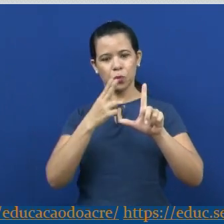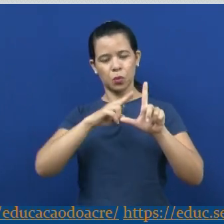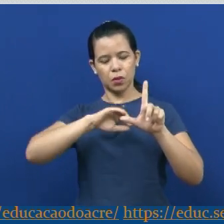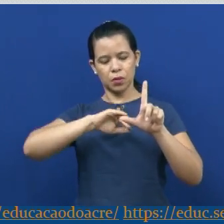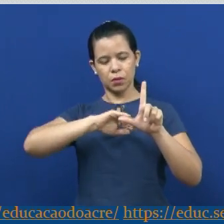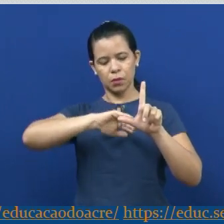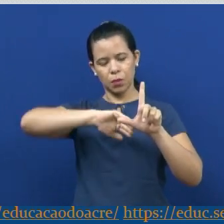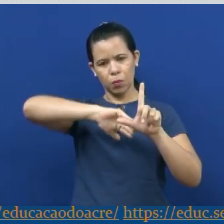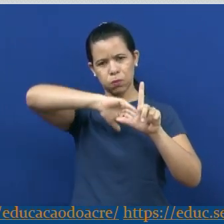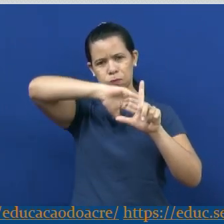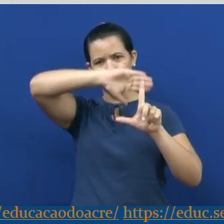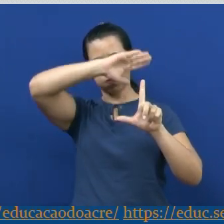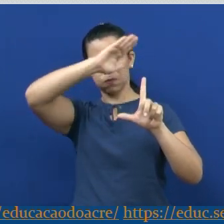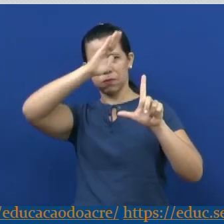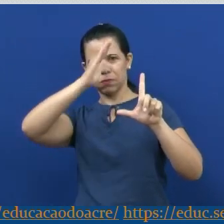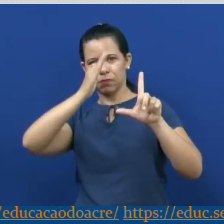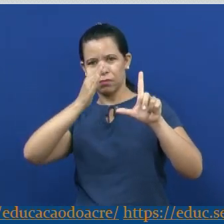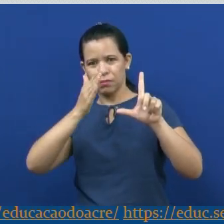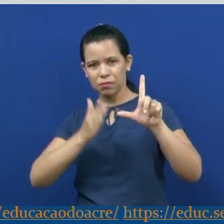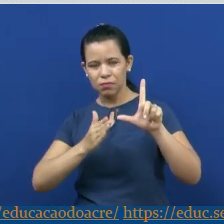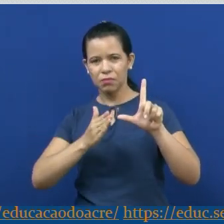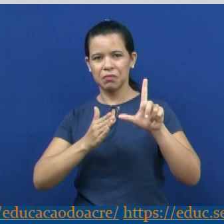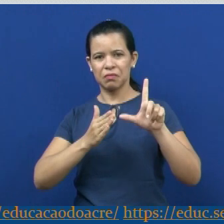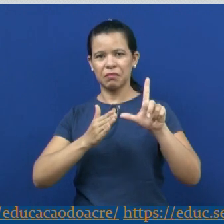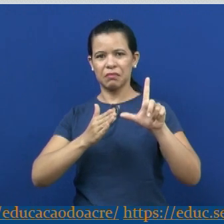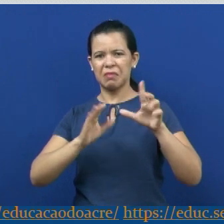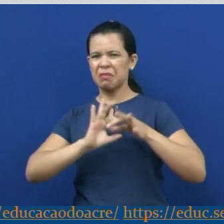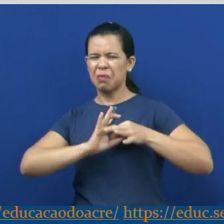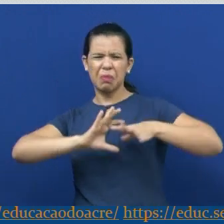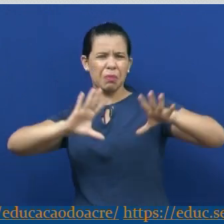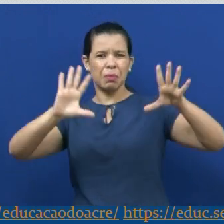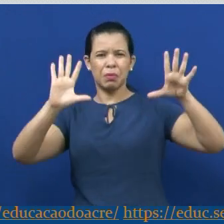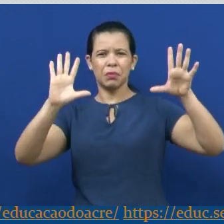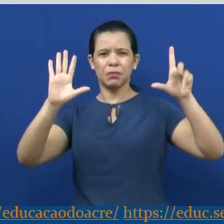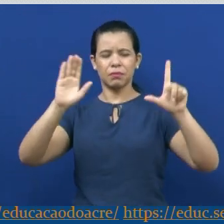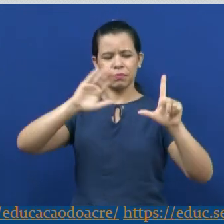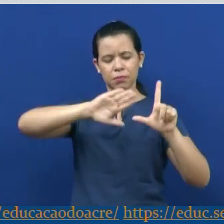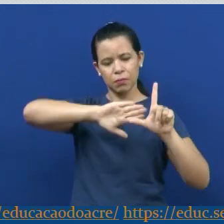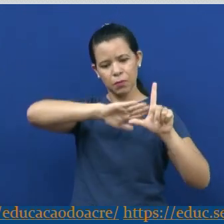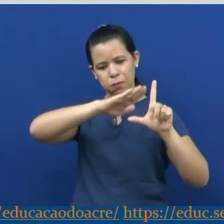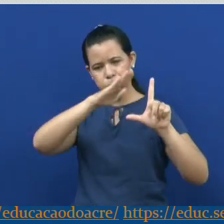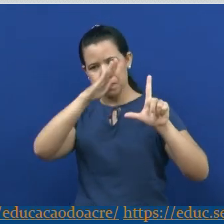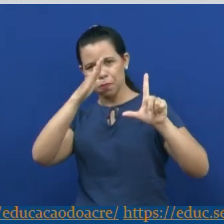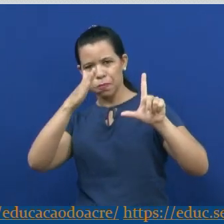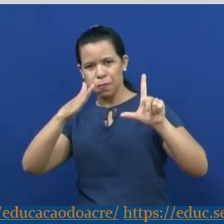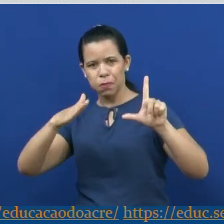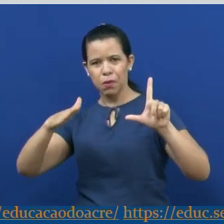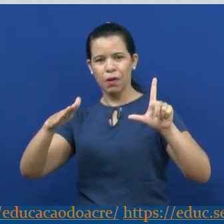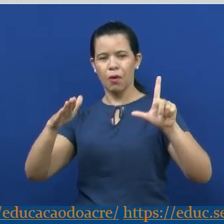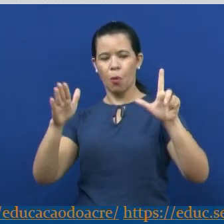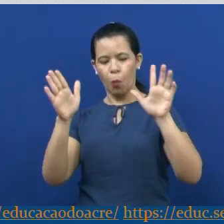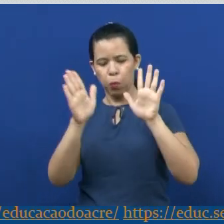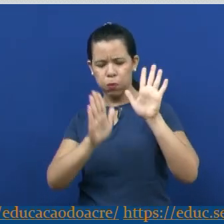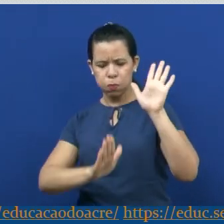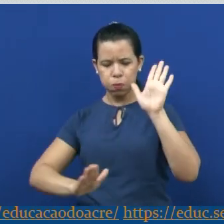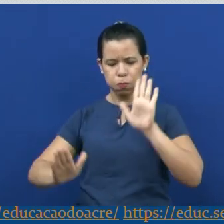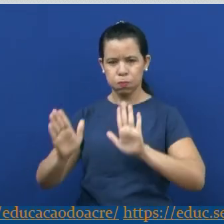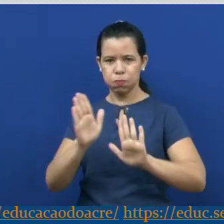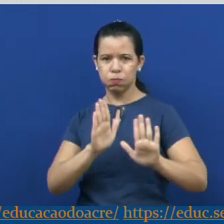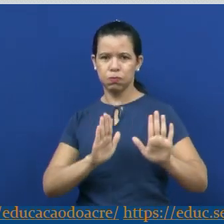mais acentuada, que é sem medida de controle, e a outra é com medida de controle